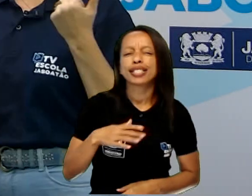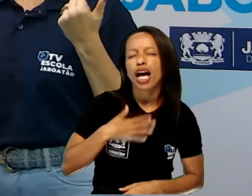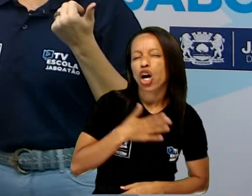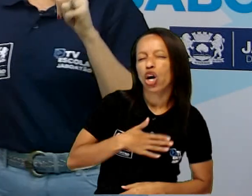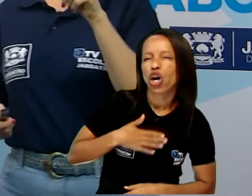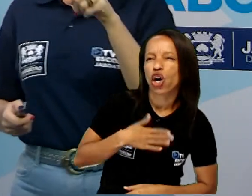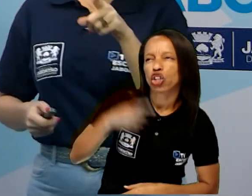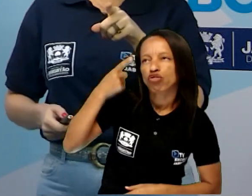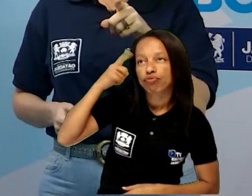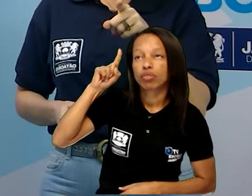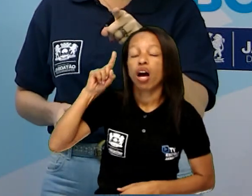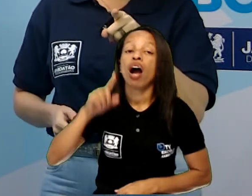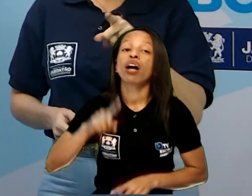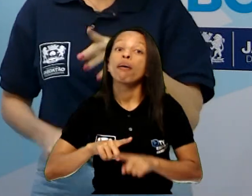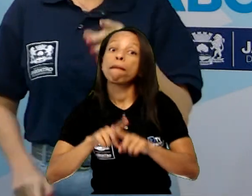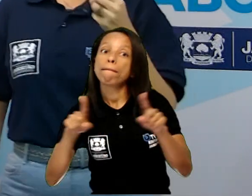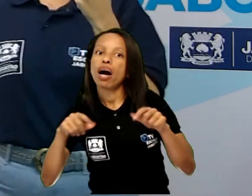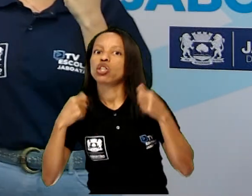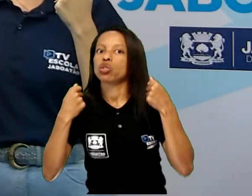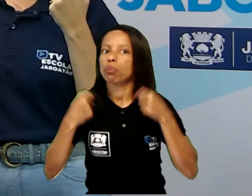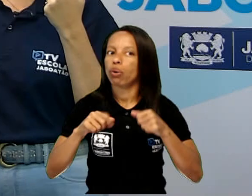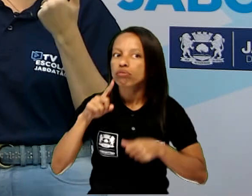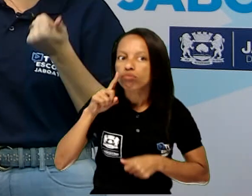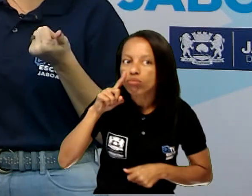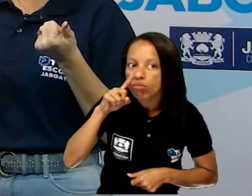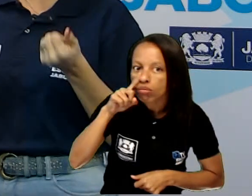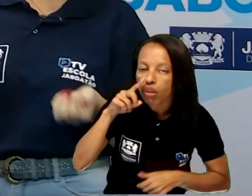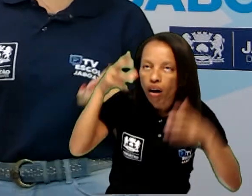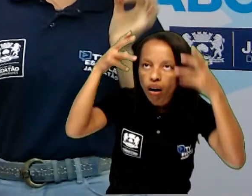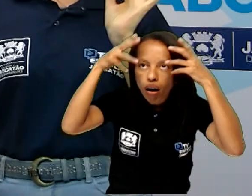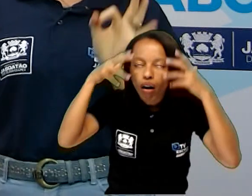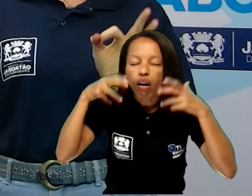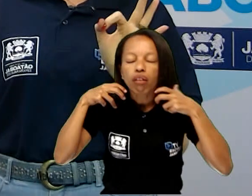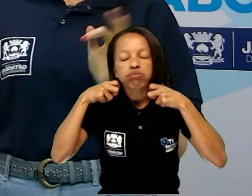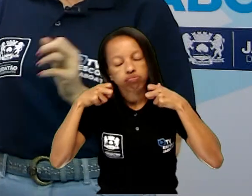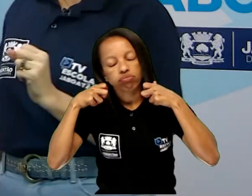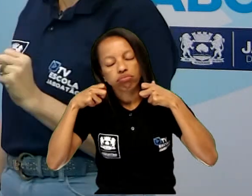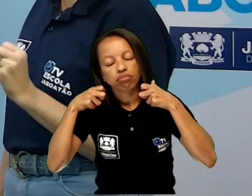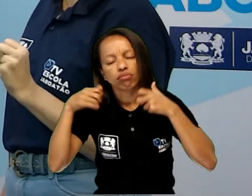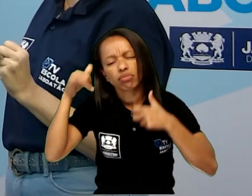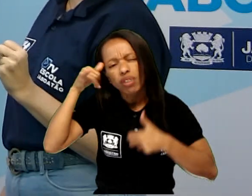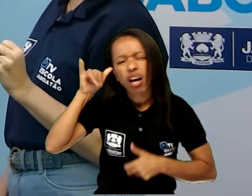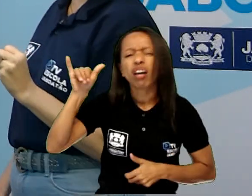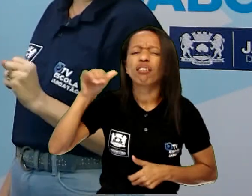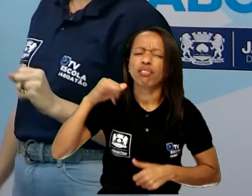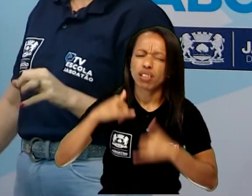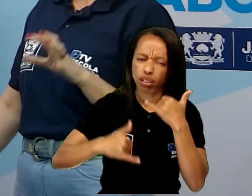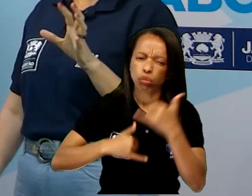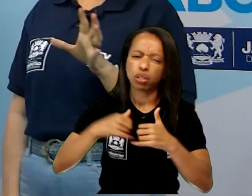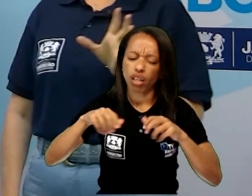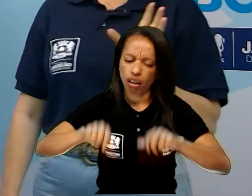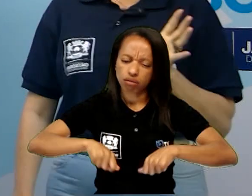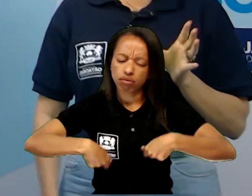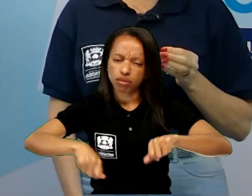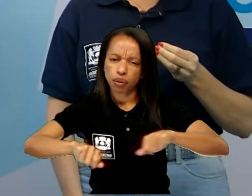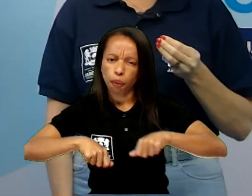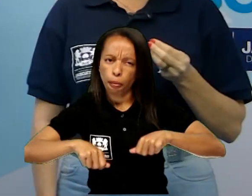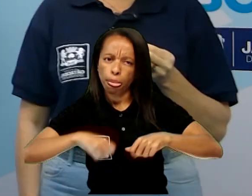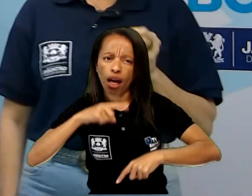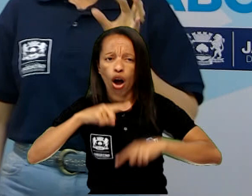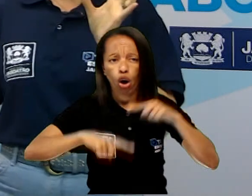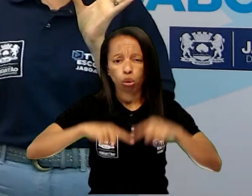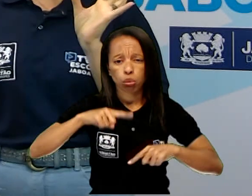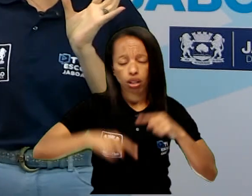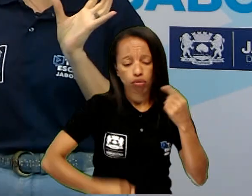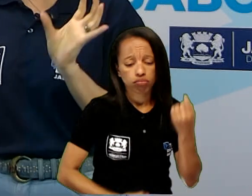plásticas podem ser perigosas para você, pode causar sufocamento, então evita brincar com sacolas plásticas. Objetos